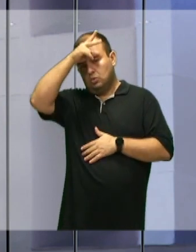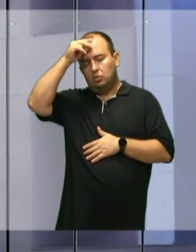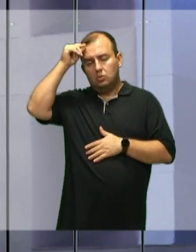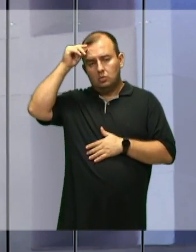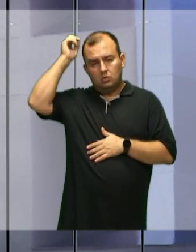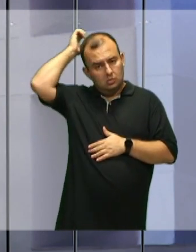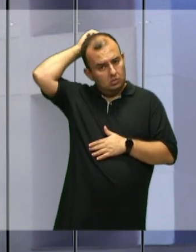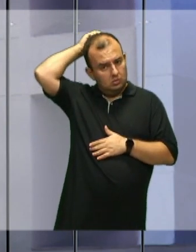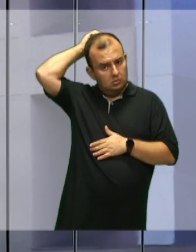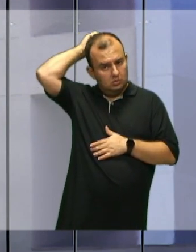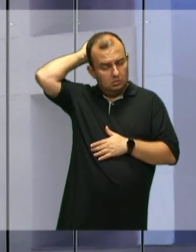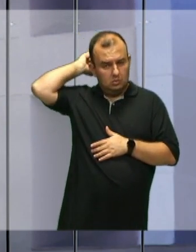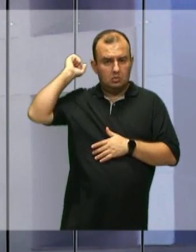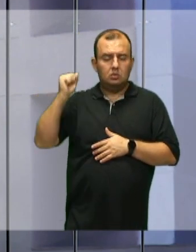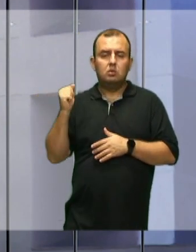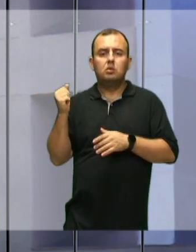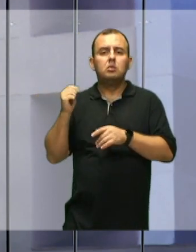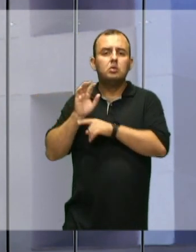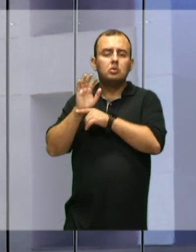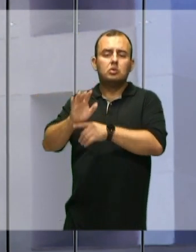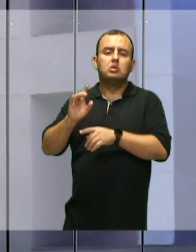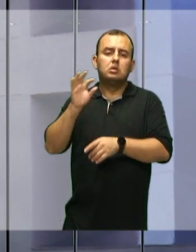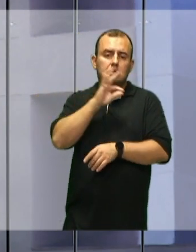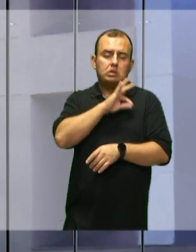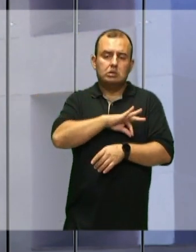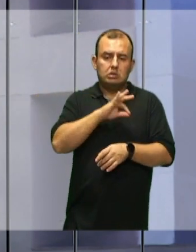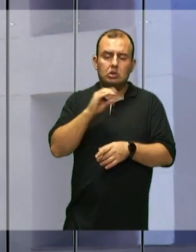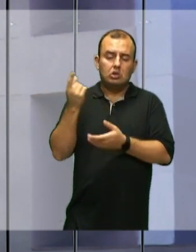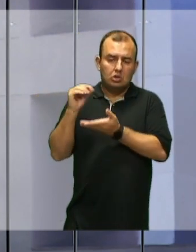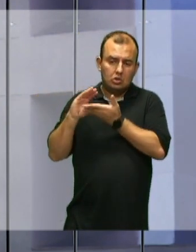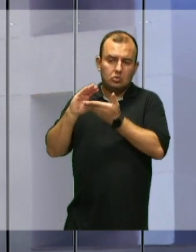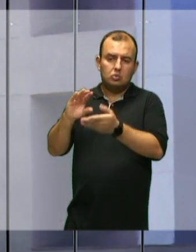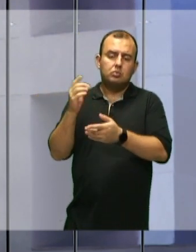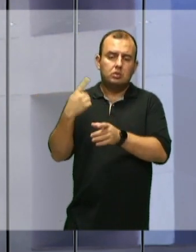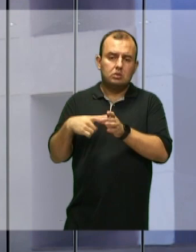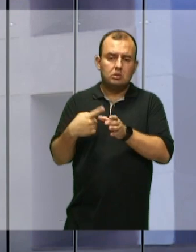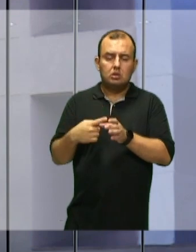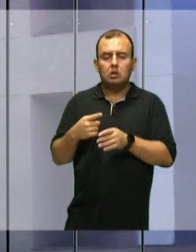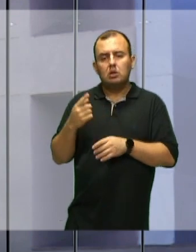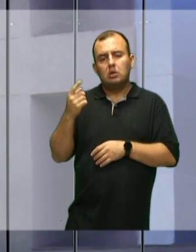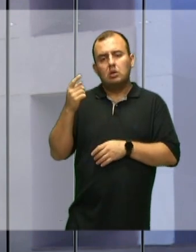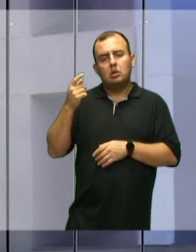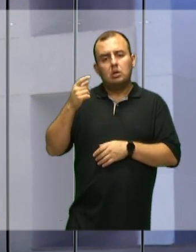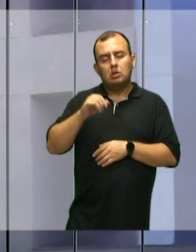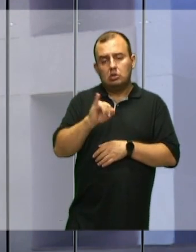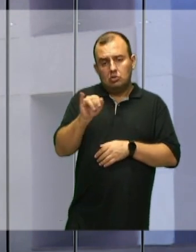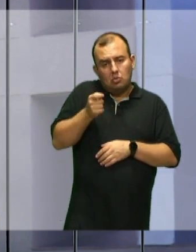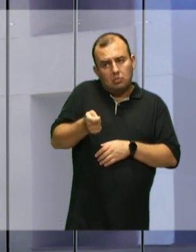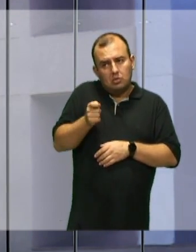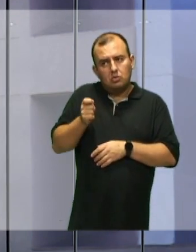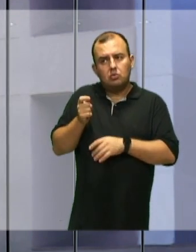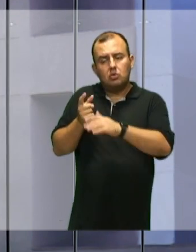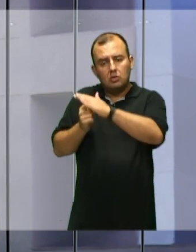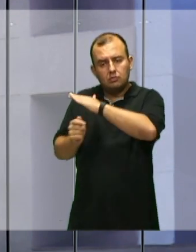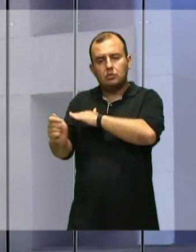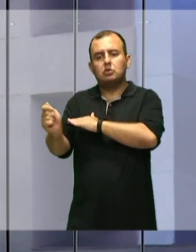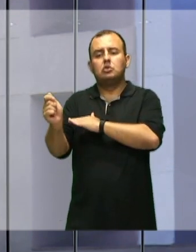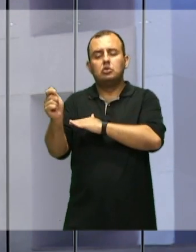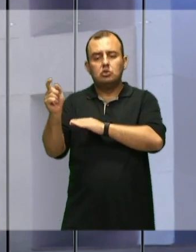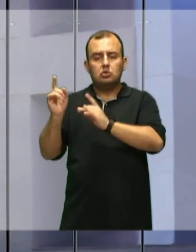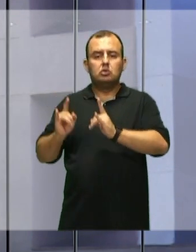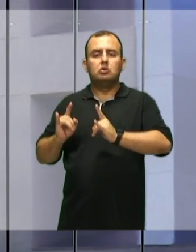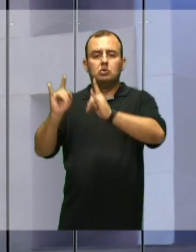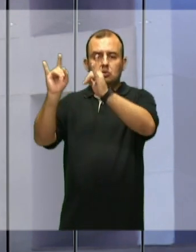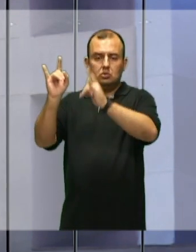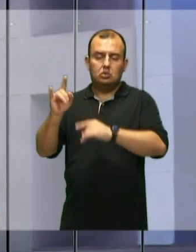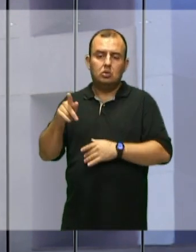também encaminharem recursos paraa cidade Taj aí não teria uma obrigação de investir no Hospital Marieta e não teria obrigação de investir no seu pronto